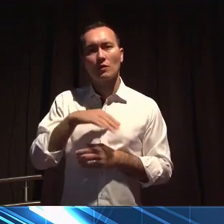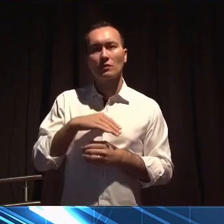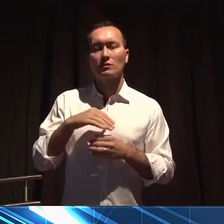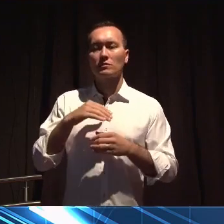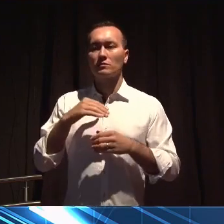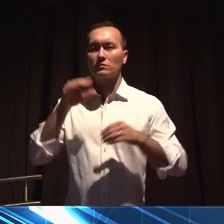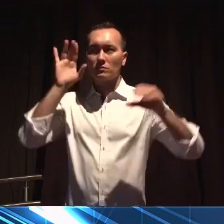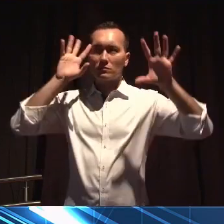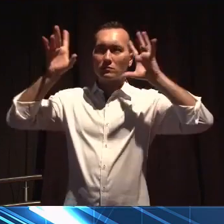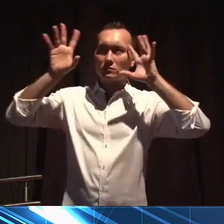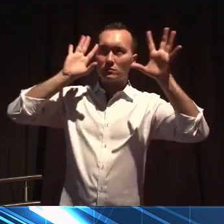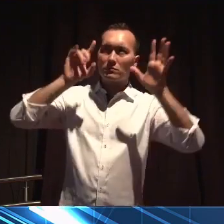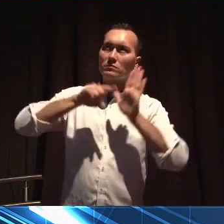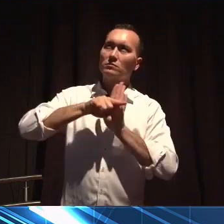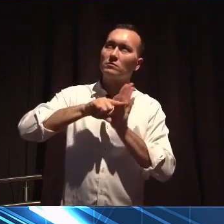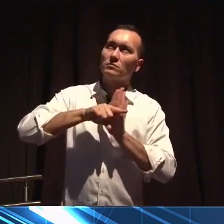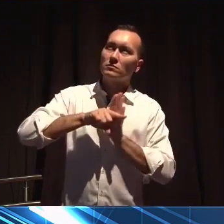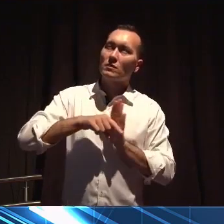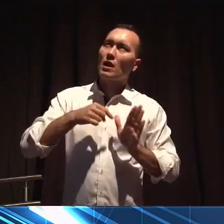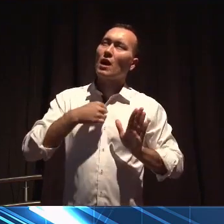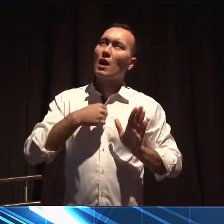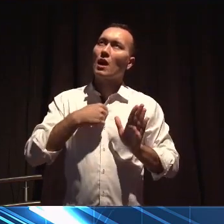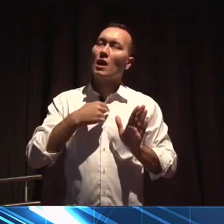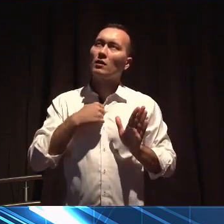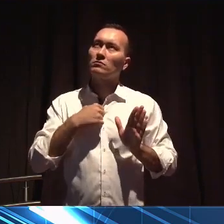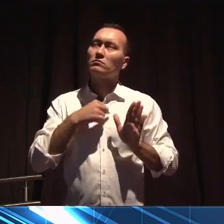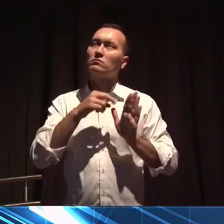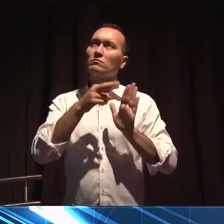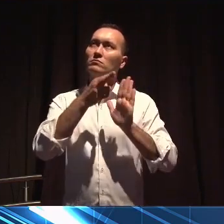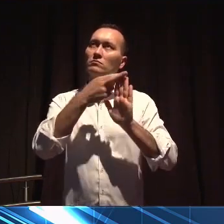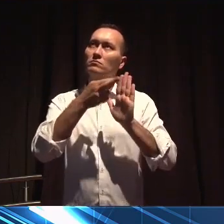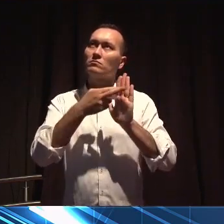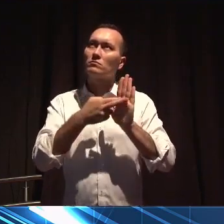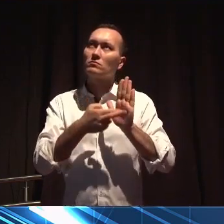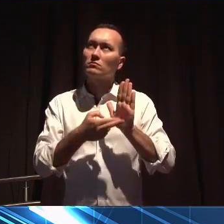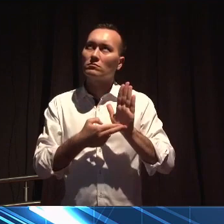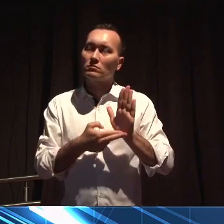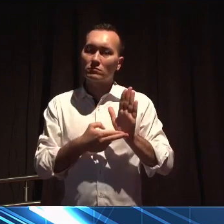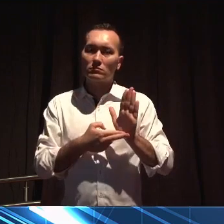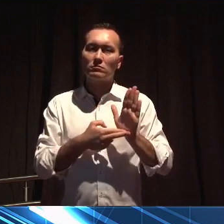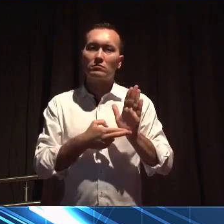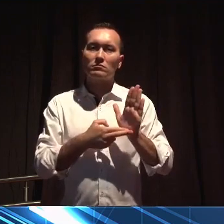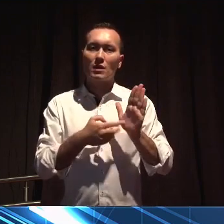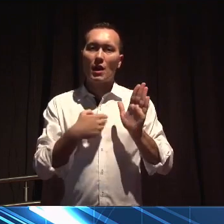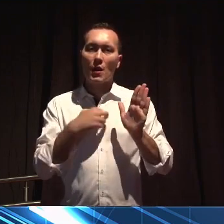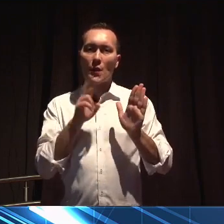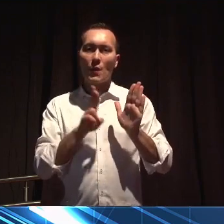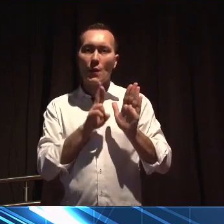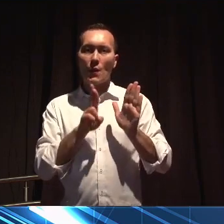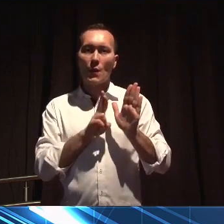de tu analisar as tuas métricas do servidor, do teu serviço ali e estar sempre olhando para essas coisas.